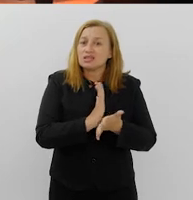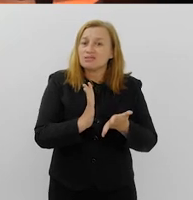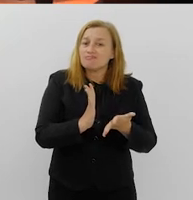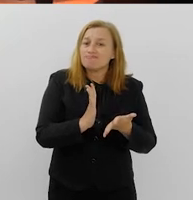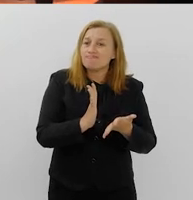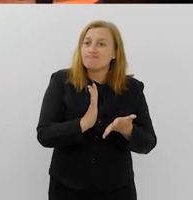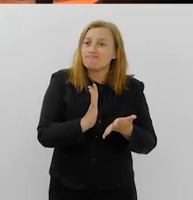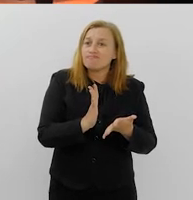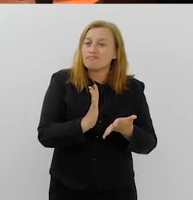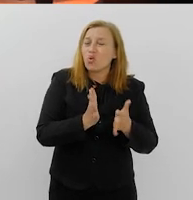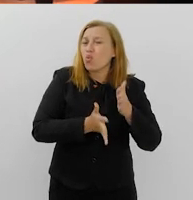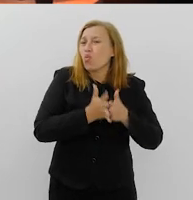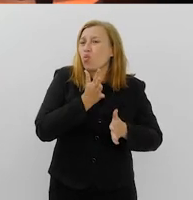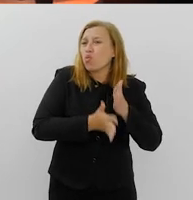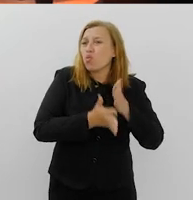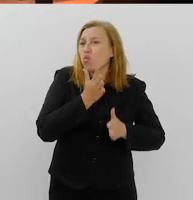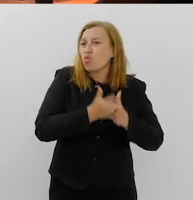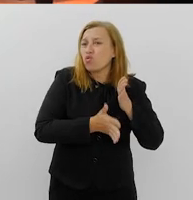vezes,